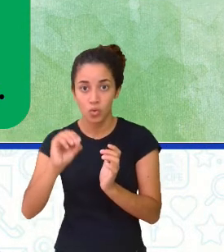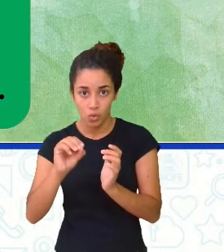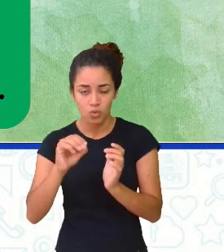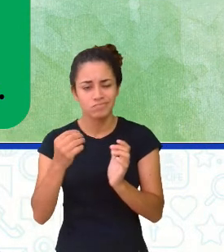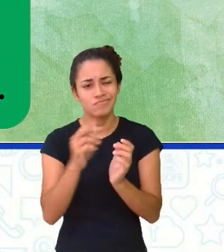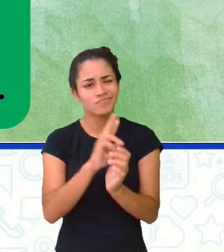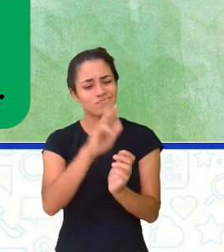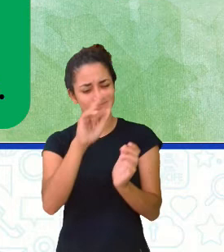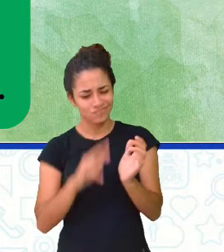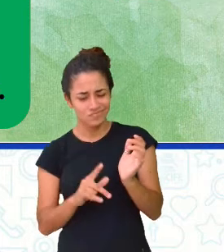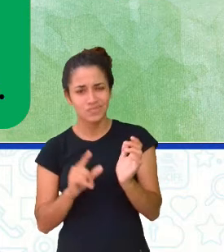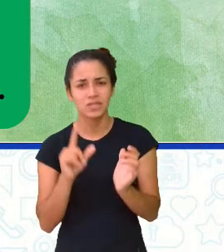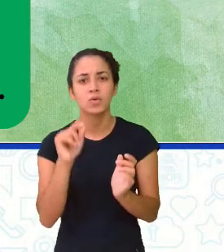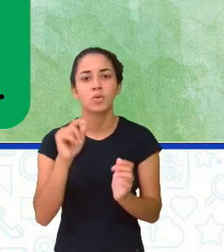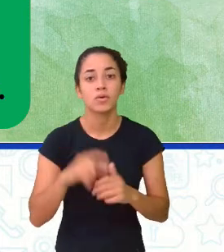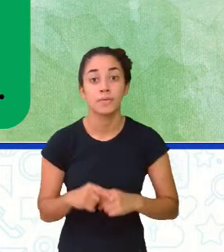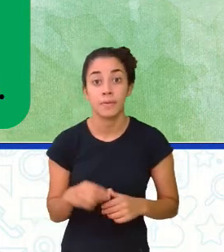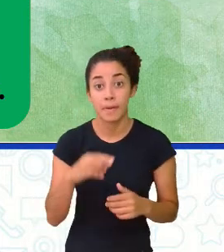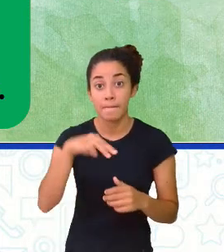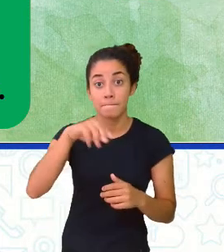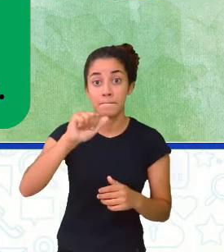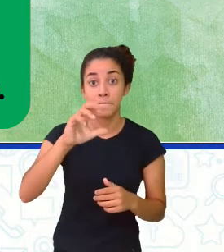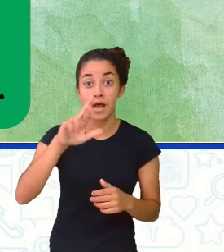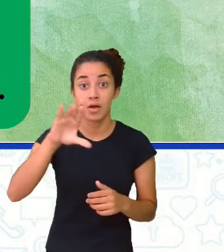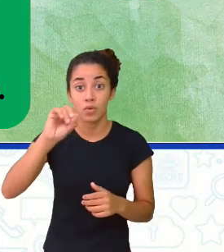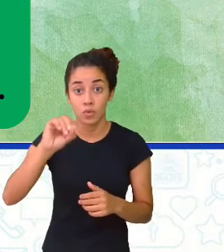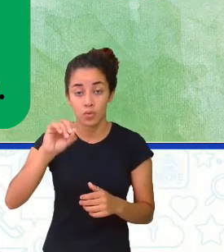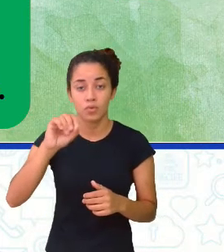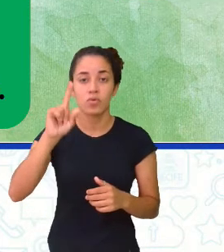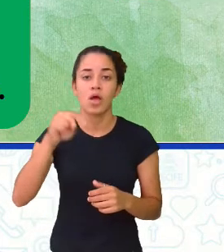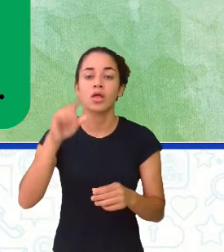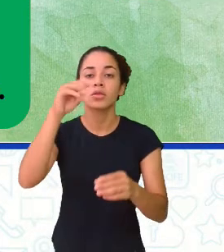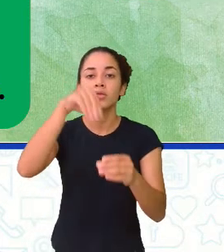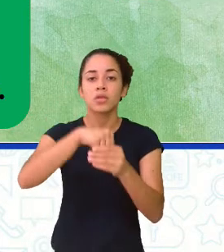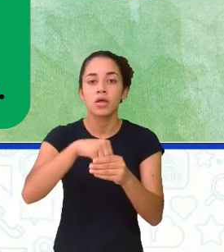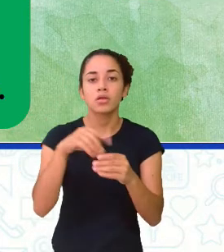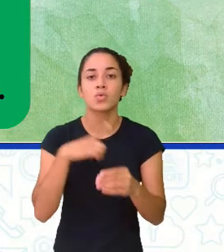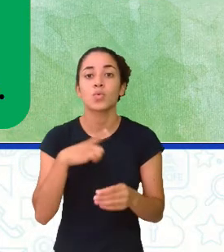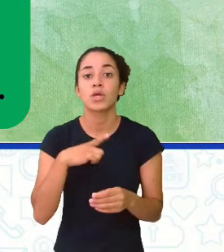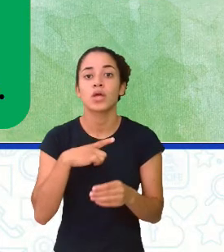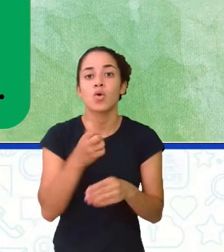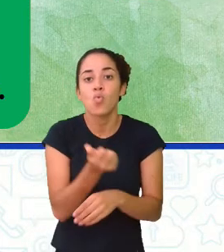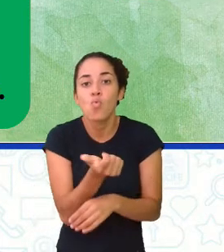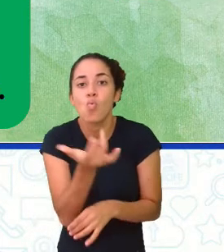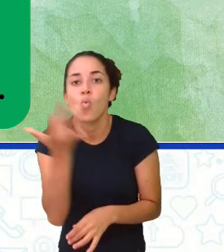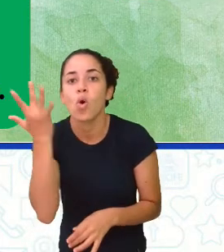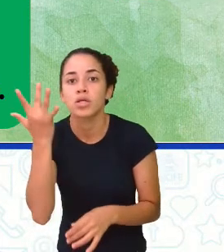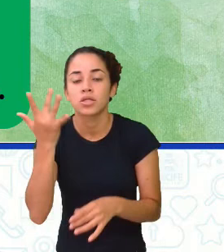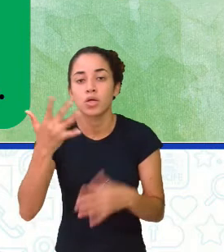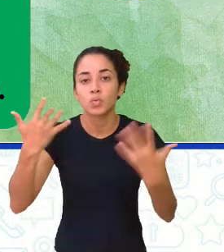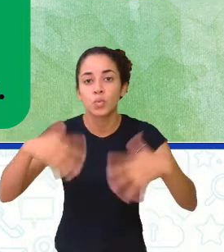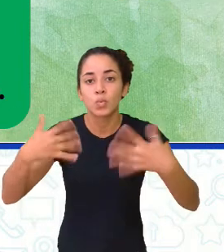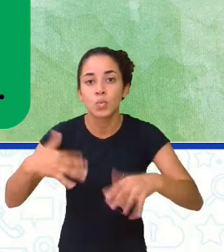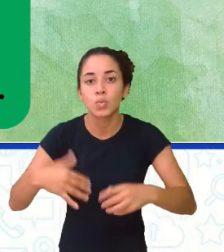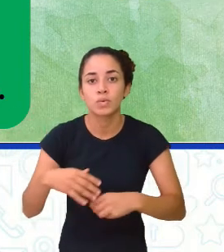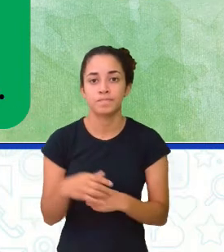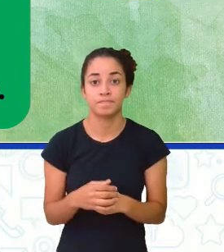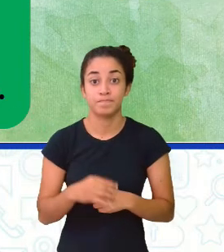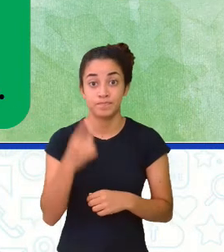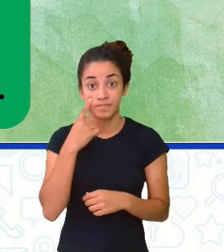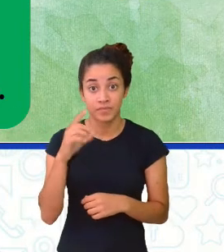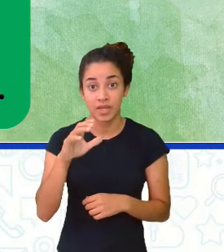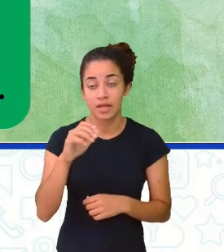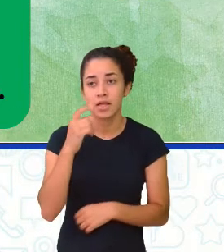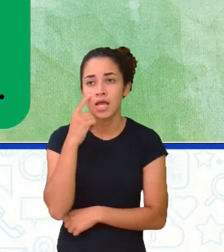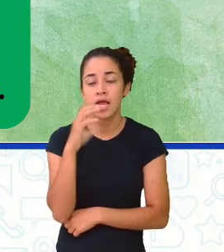a diferença? Olha, os macronutrientes são aqueles presentes em grande quantidade nos alimentos, como é o caso dos carboidratos,